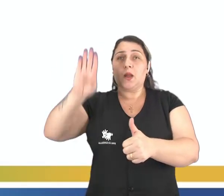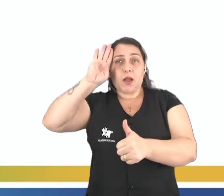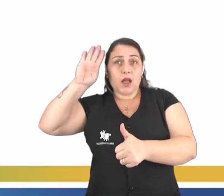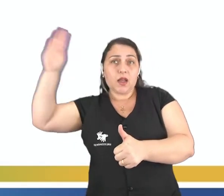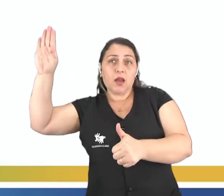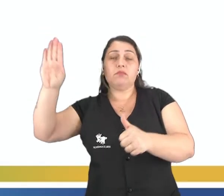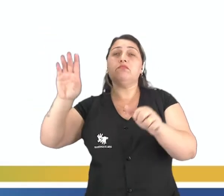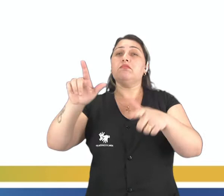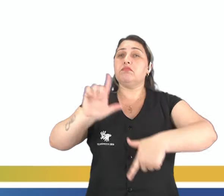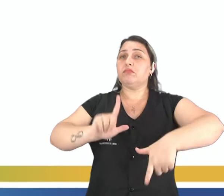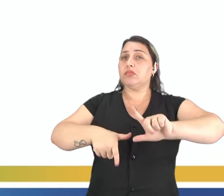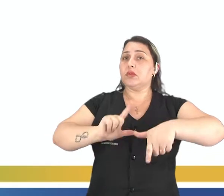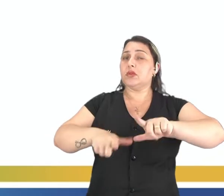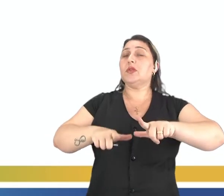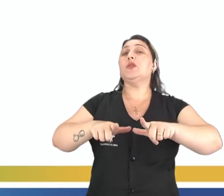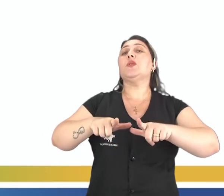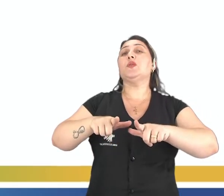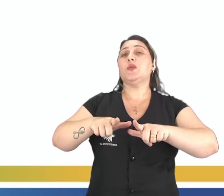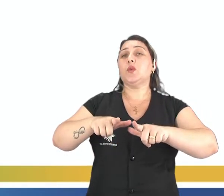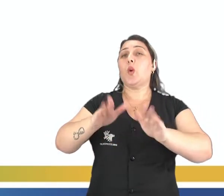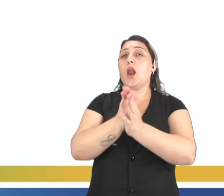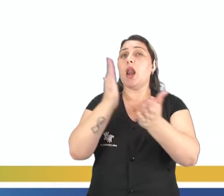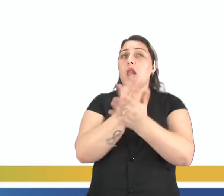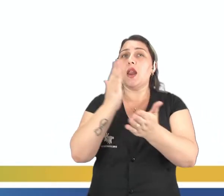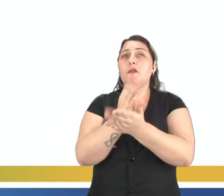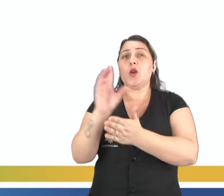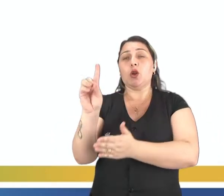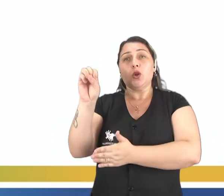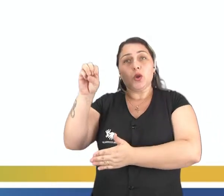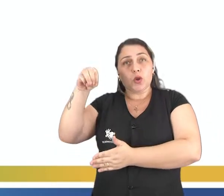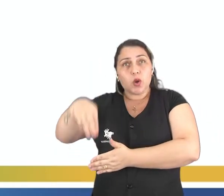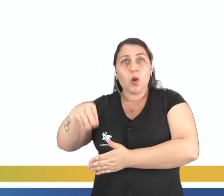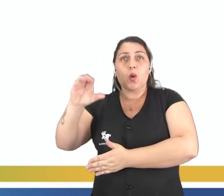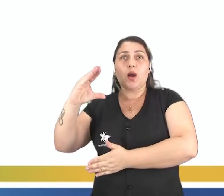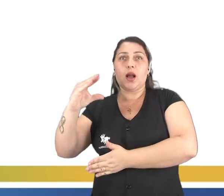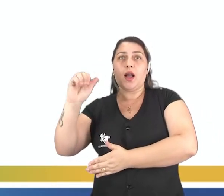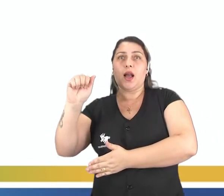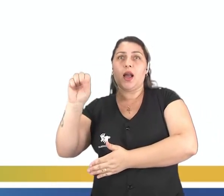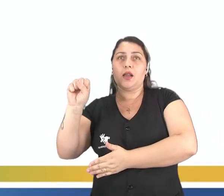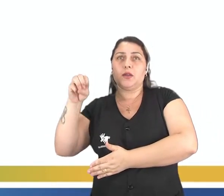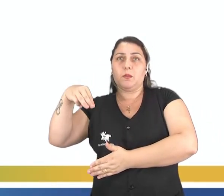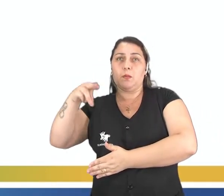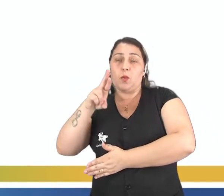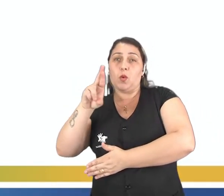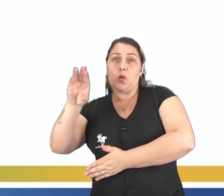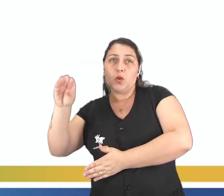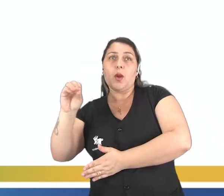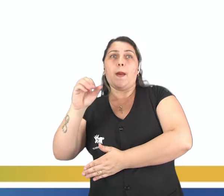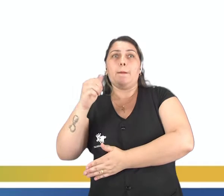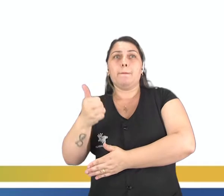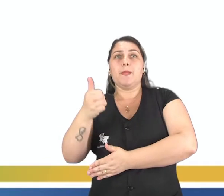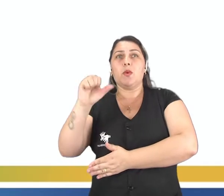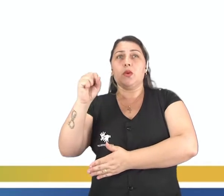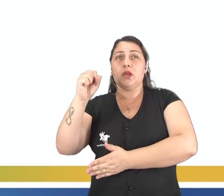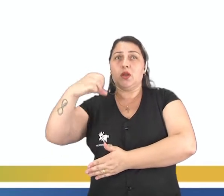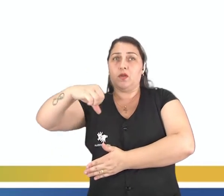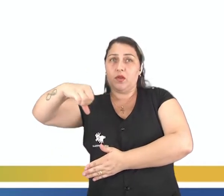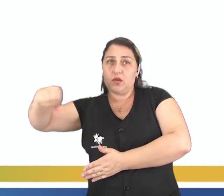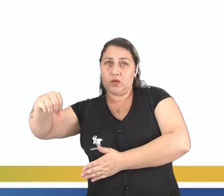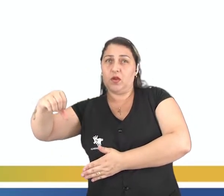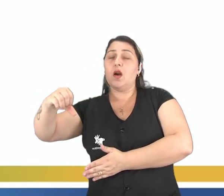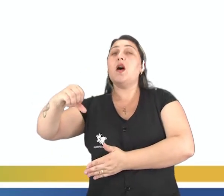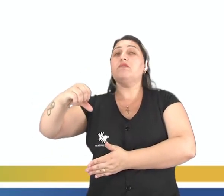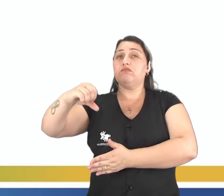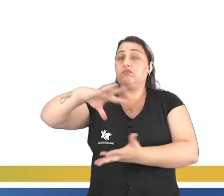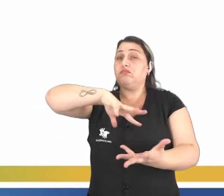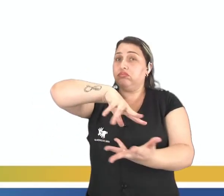de Letras e sua obra Dom Casmurro, de 1899, é uma das mais traduzidas do mundo. Em várias